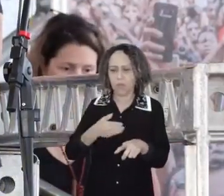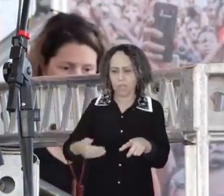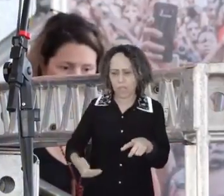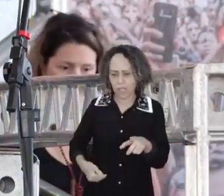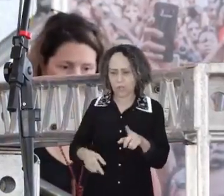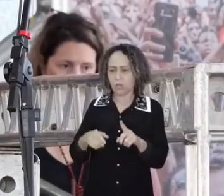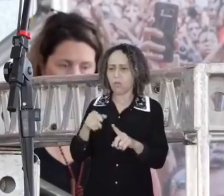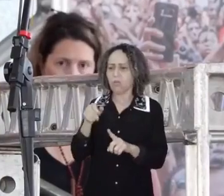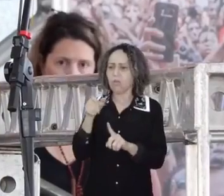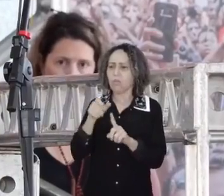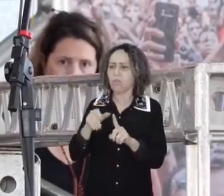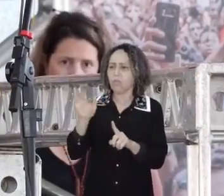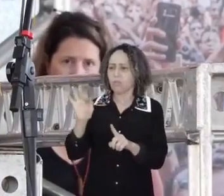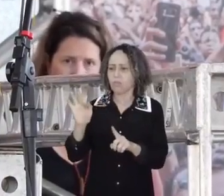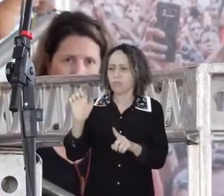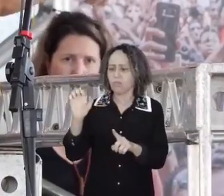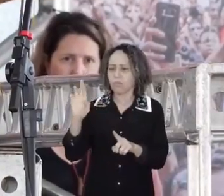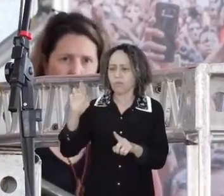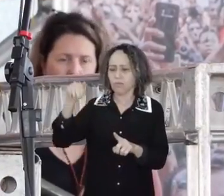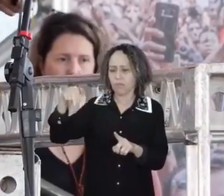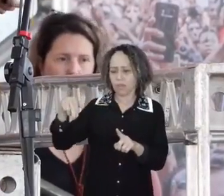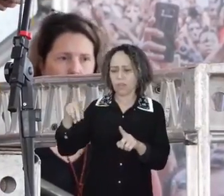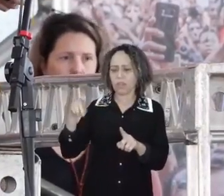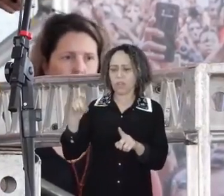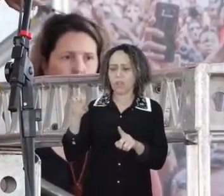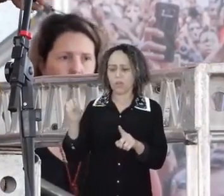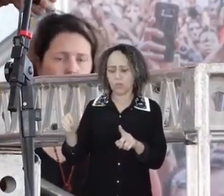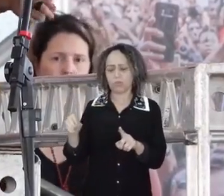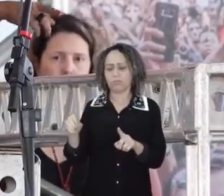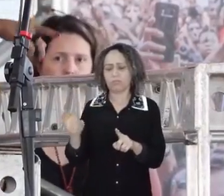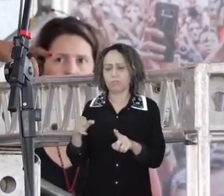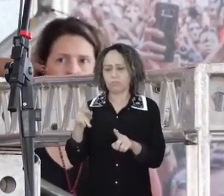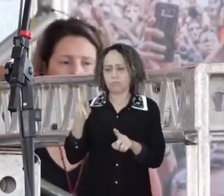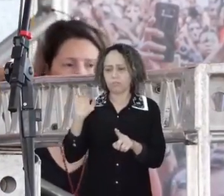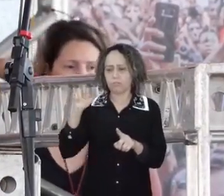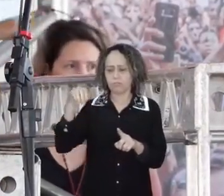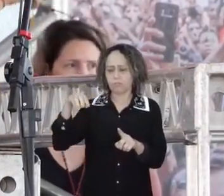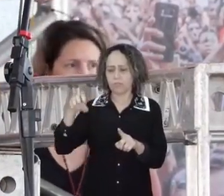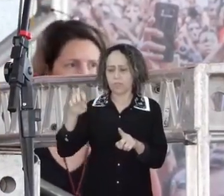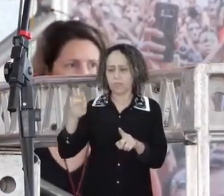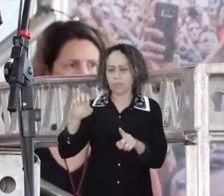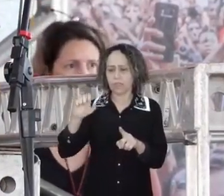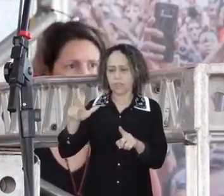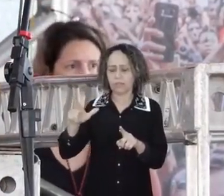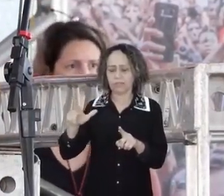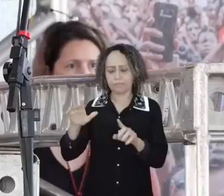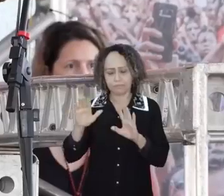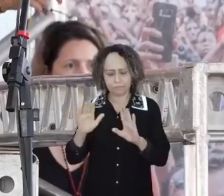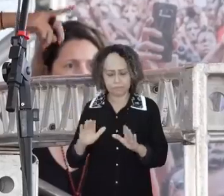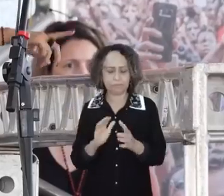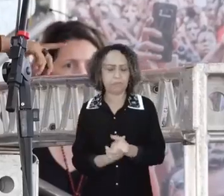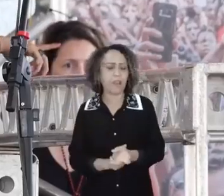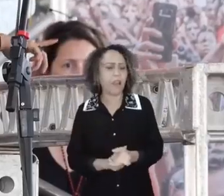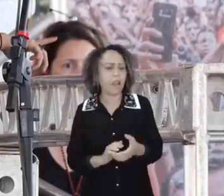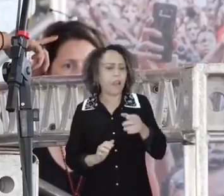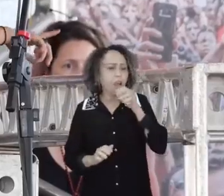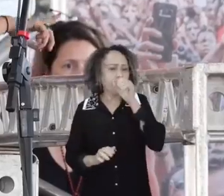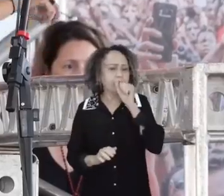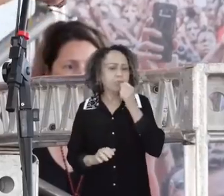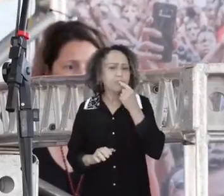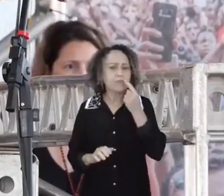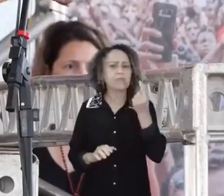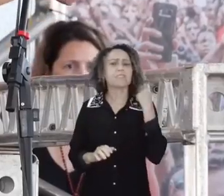na luta com a gente. Agora é o seguinte, sábado, Sábado teve uma coisa muito linda, porque foi